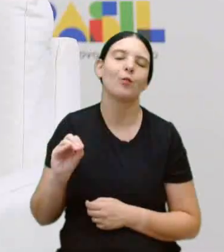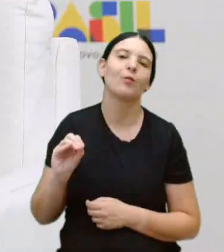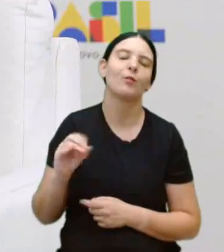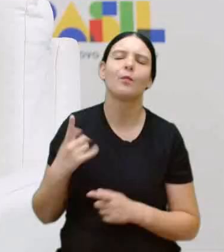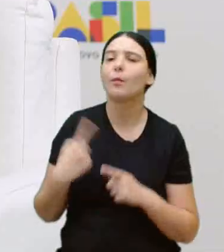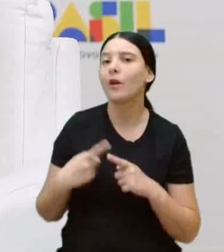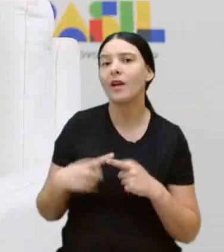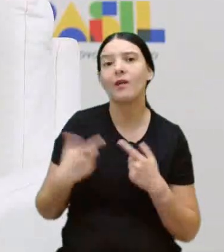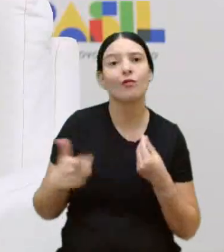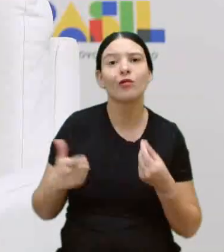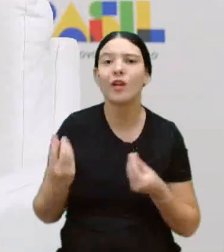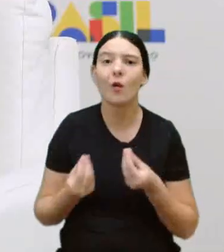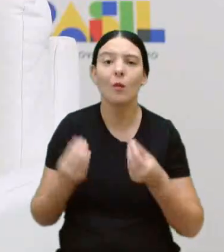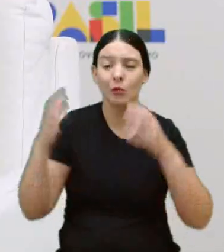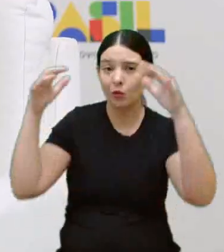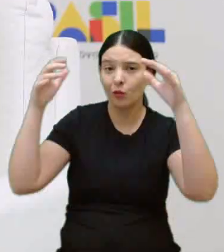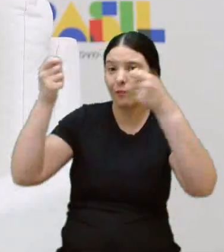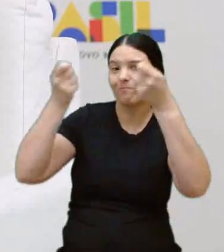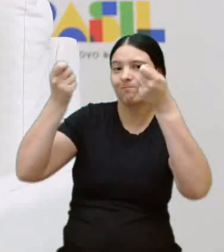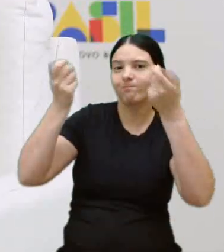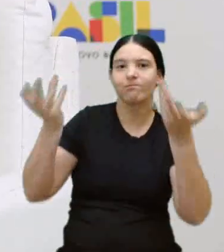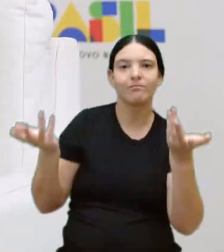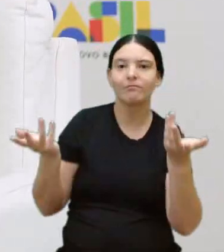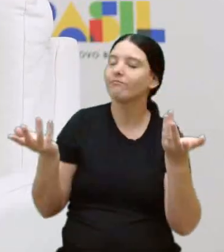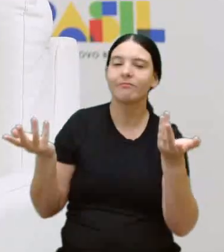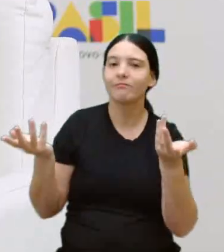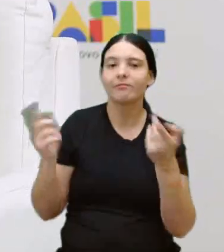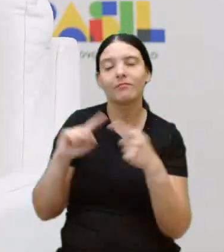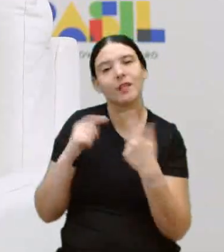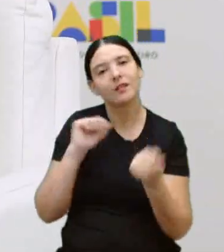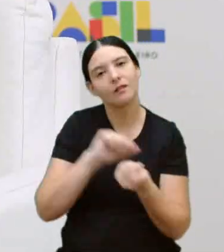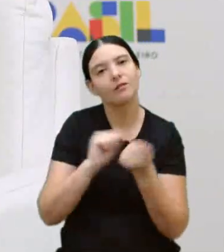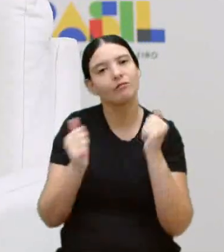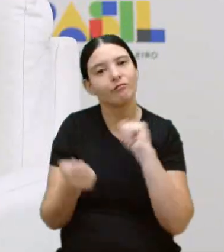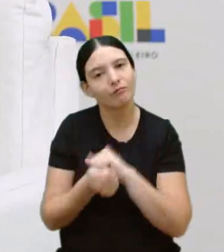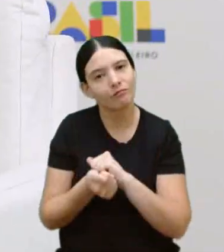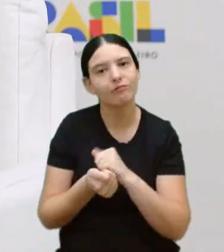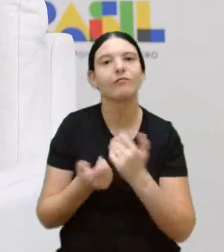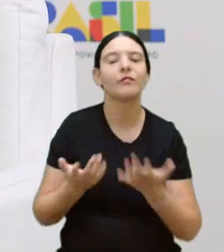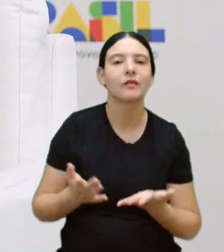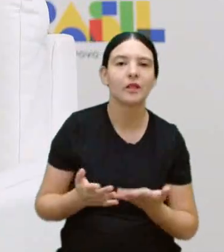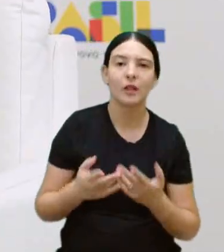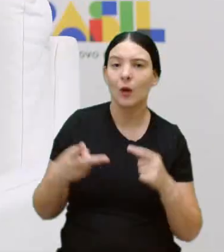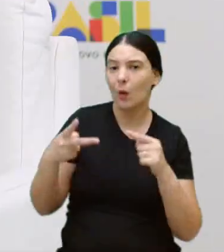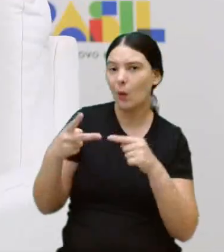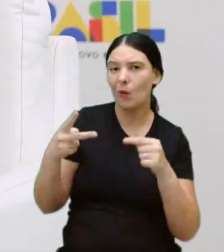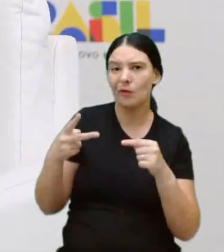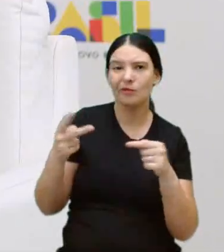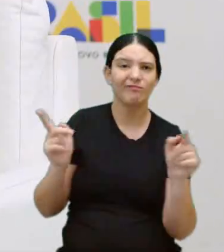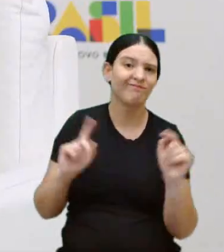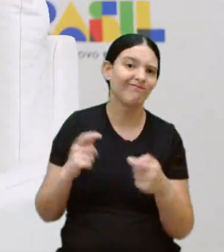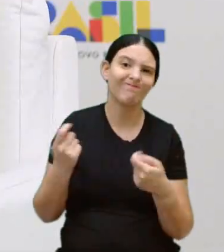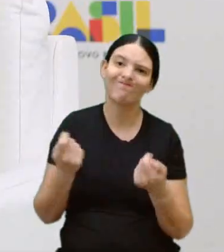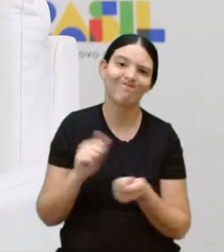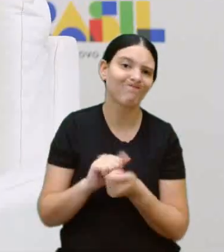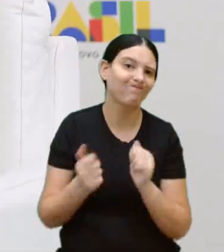controlar a chuva, mas ele vai realocar, vai renegociar. O outro nem negociou, ficou ausente. Então a